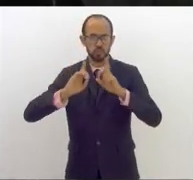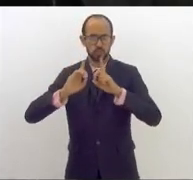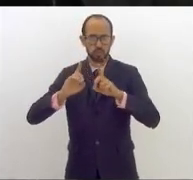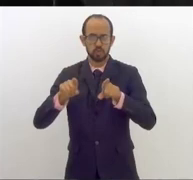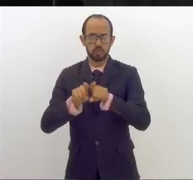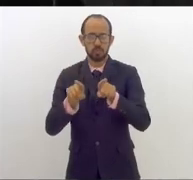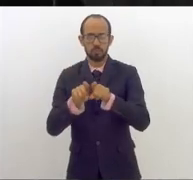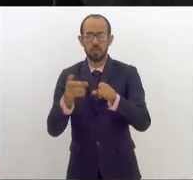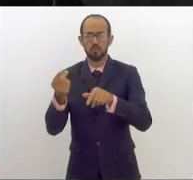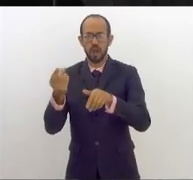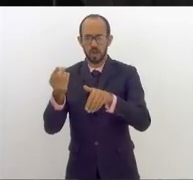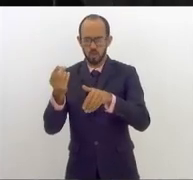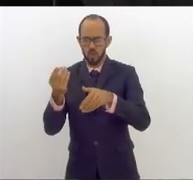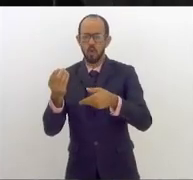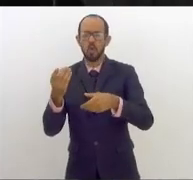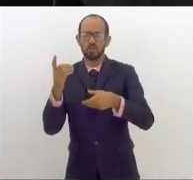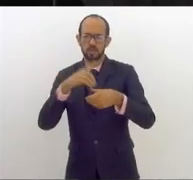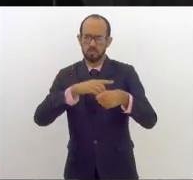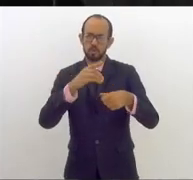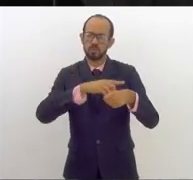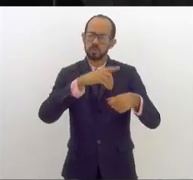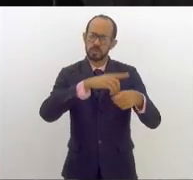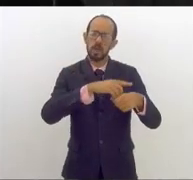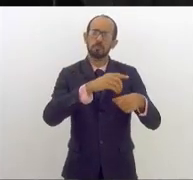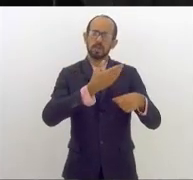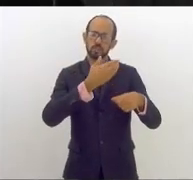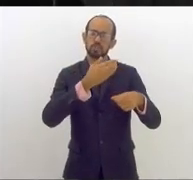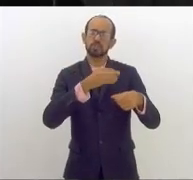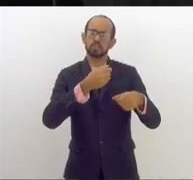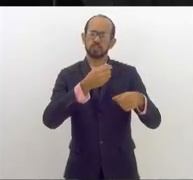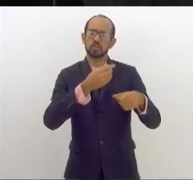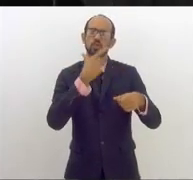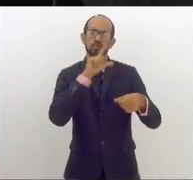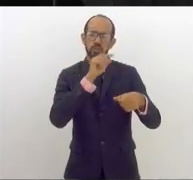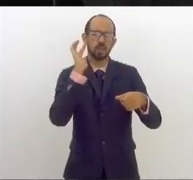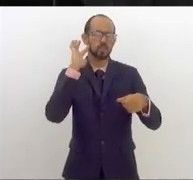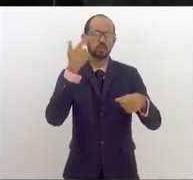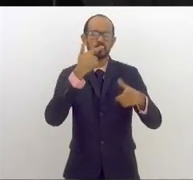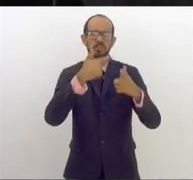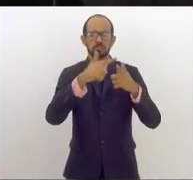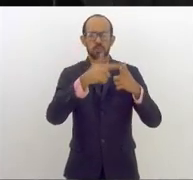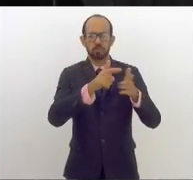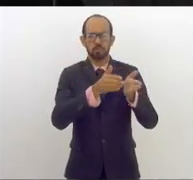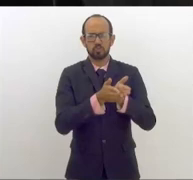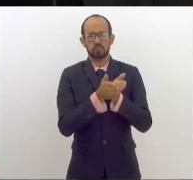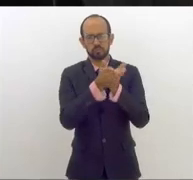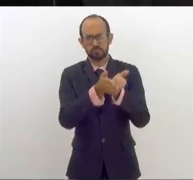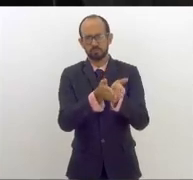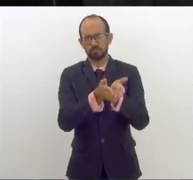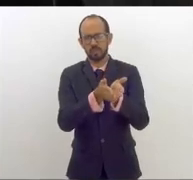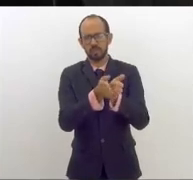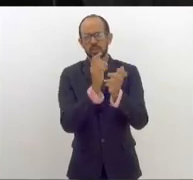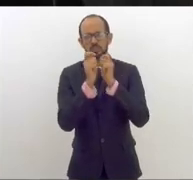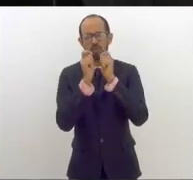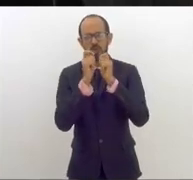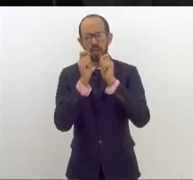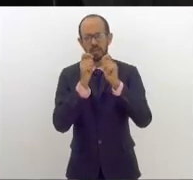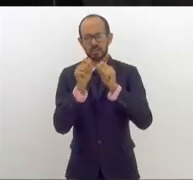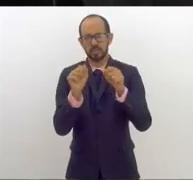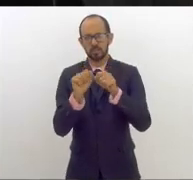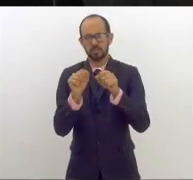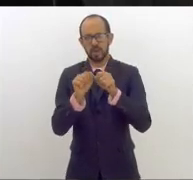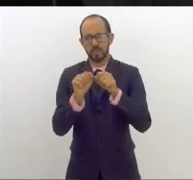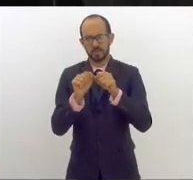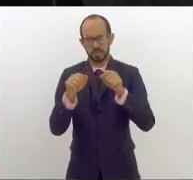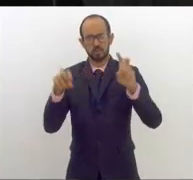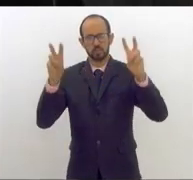a criação de uma taxa de fundeio para essas embarcações na verdade há mais do que isso né a jornalistas que cobrem o tema que dão conta de